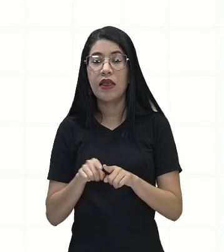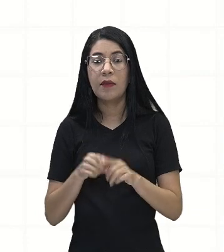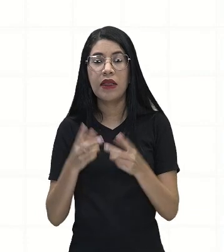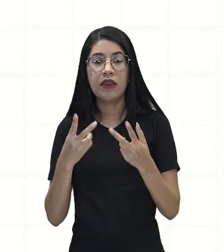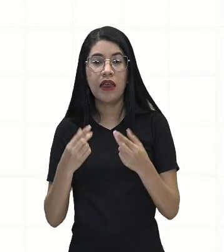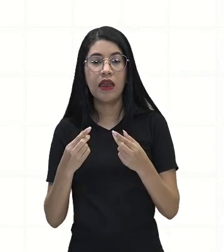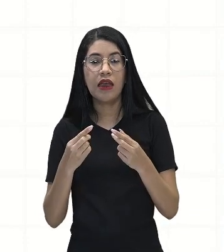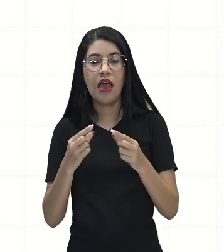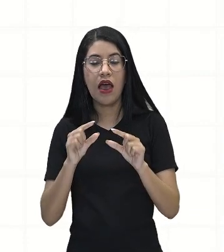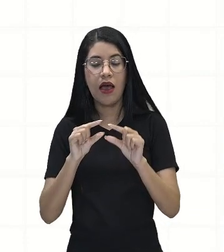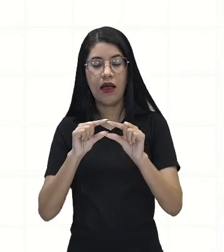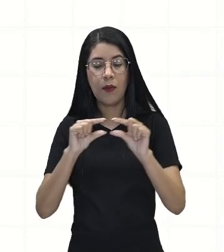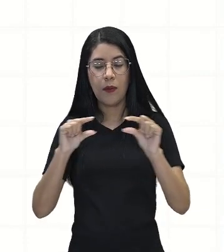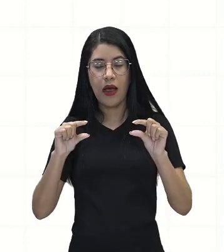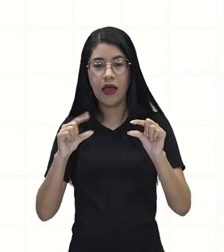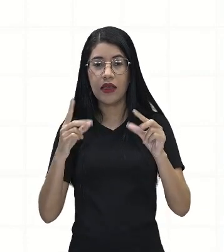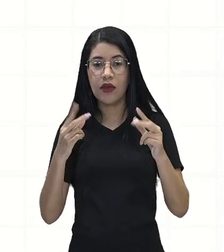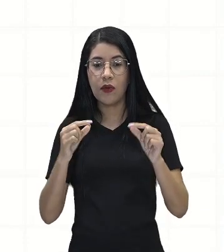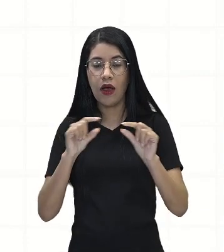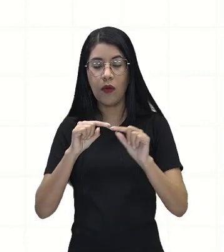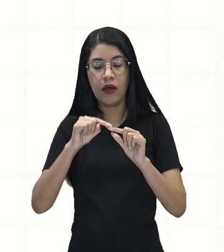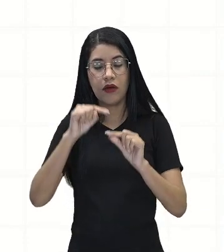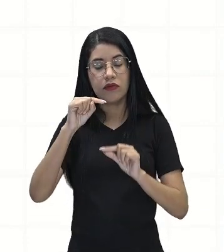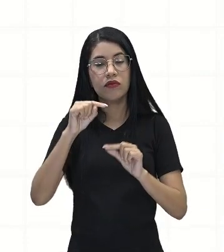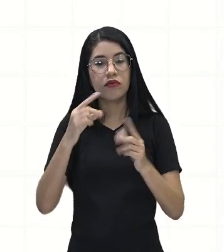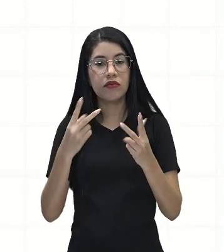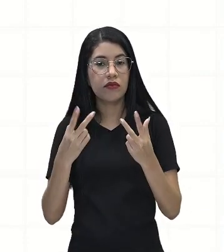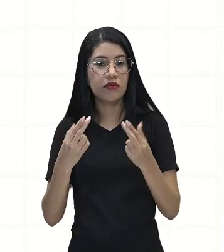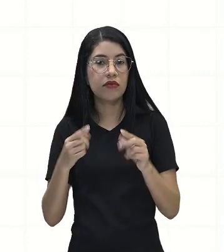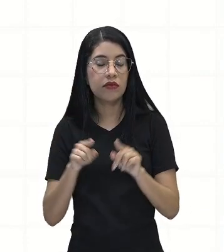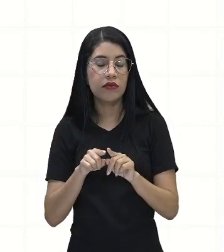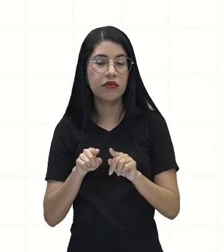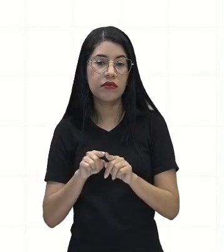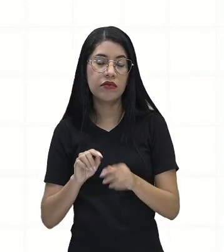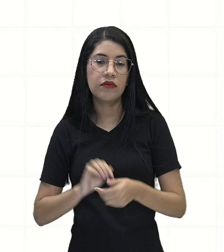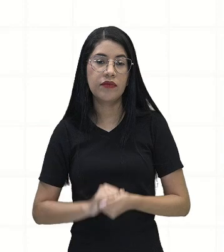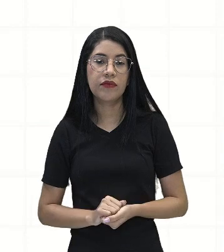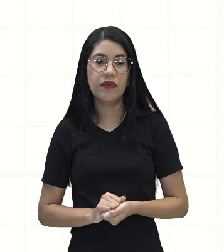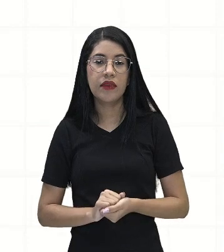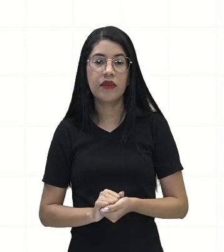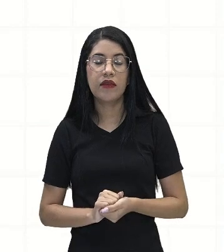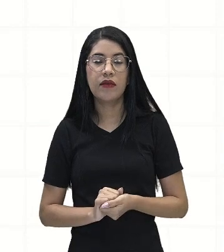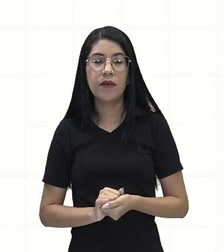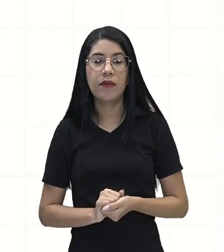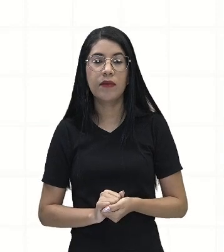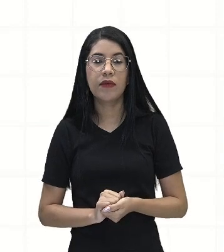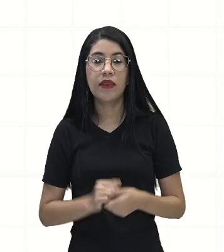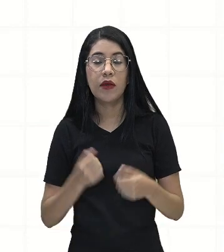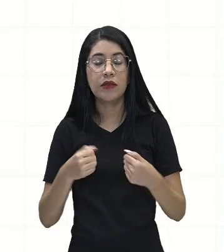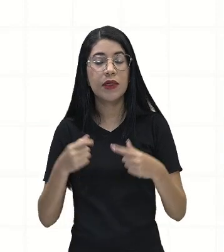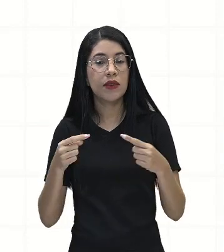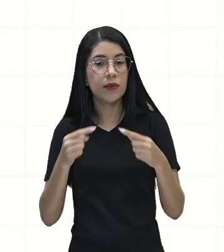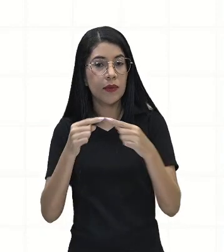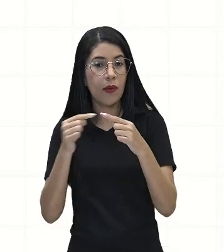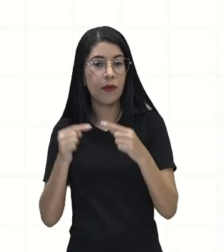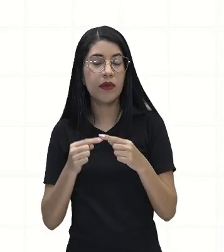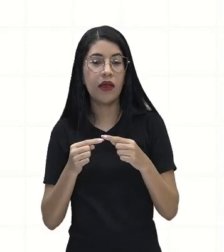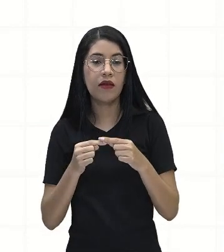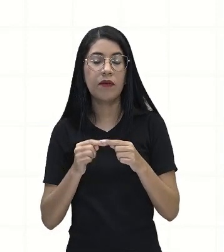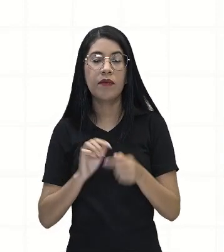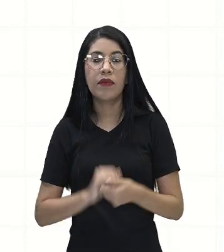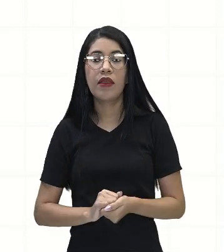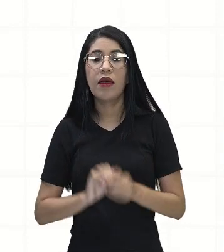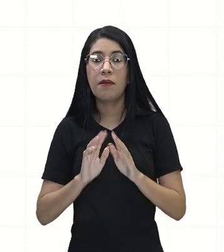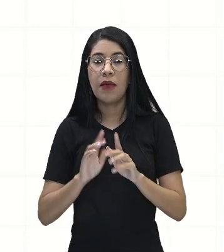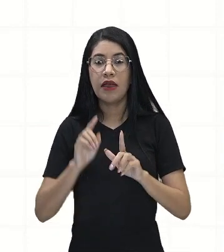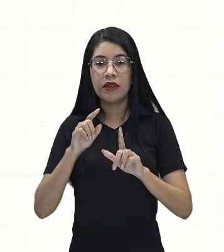largura e a mesma altura. Então, esses retângulos, eles são proporcionais. No gráfico que nós temos